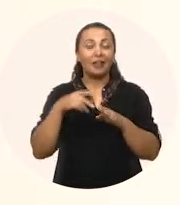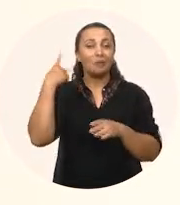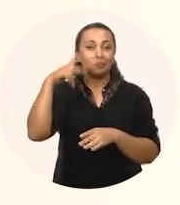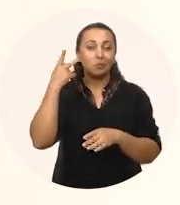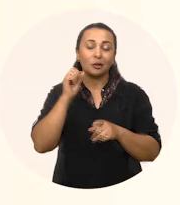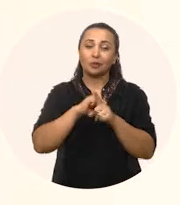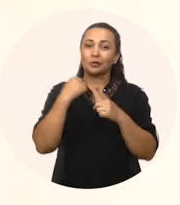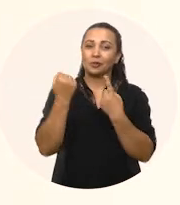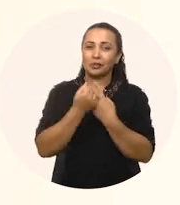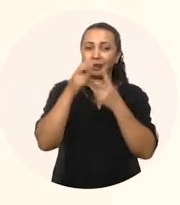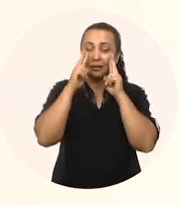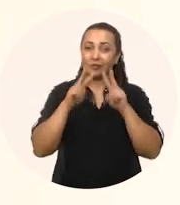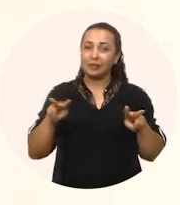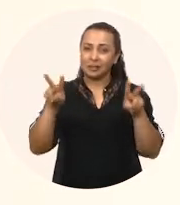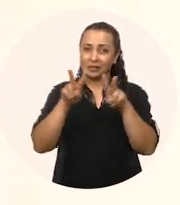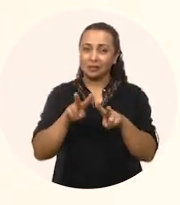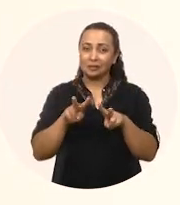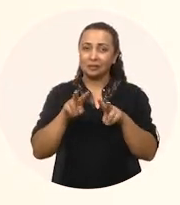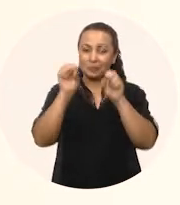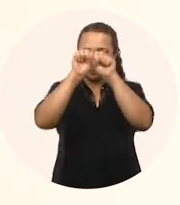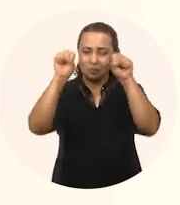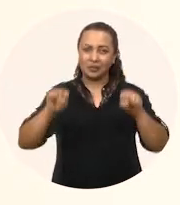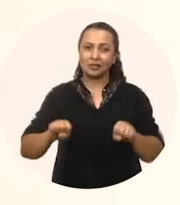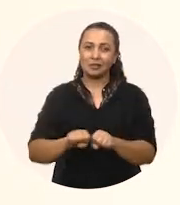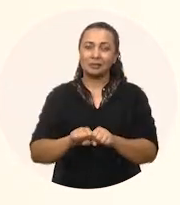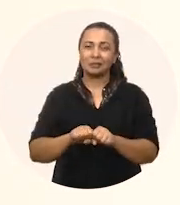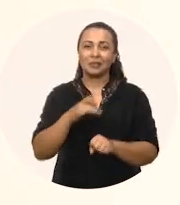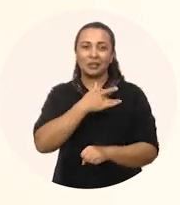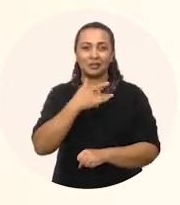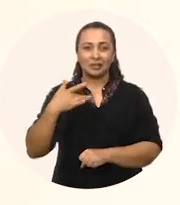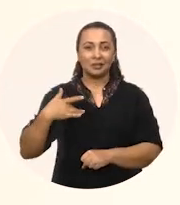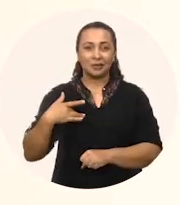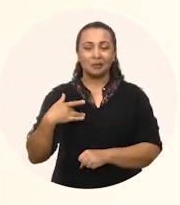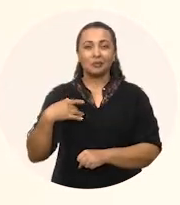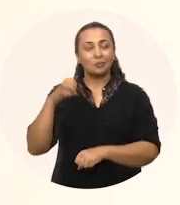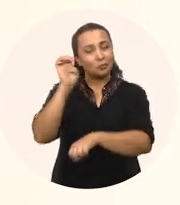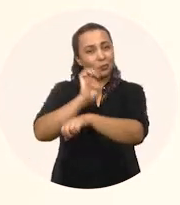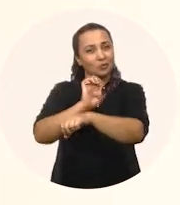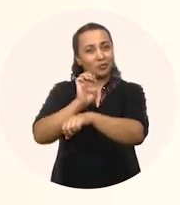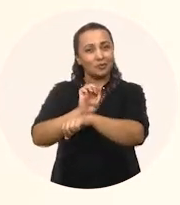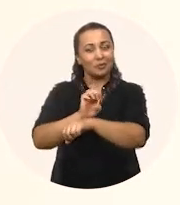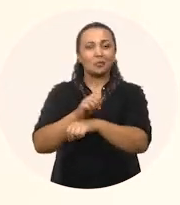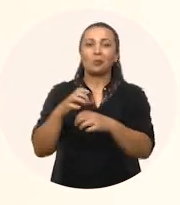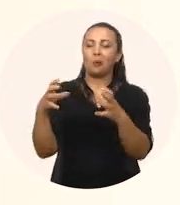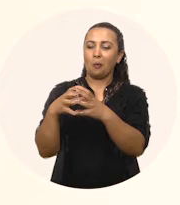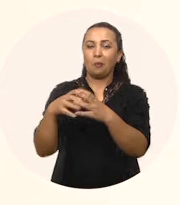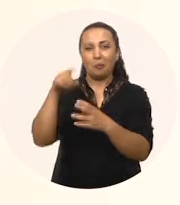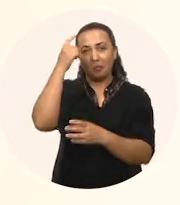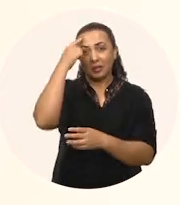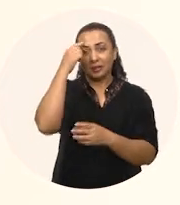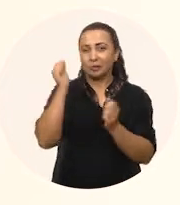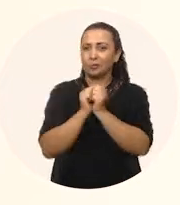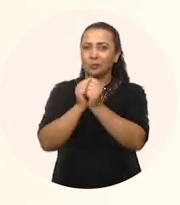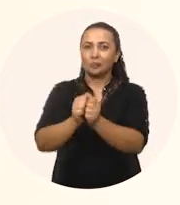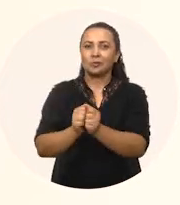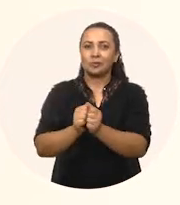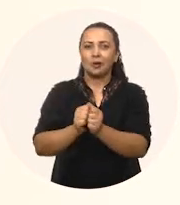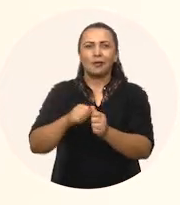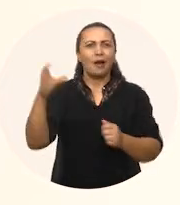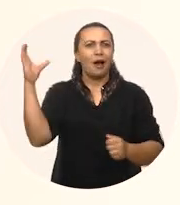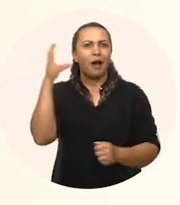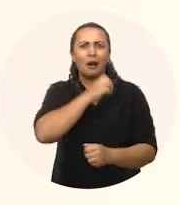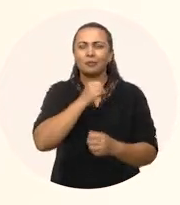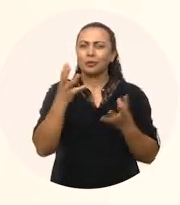da visão, né, do sistema de saúde, das necessidades do Estado, esse grupo pensando junto, eu acho que acelerou muito o processo e evitou que